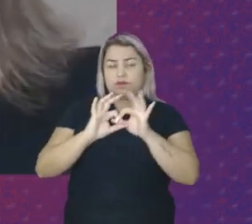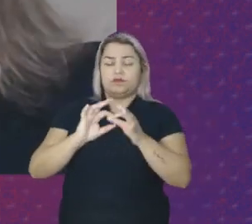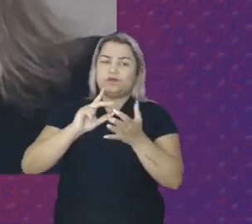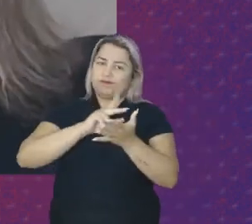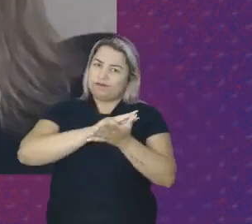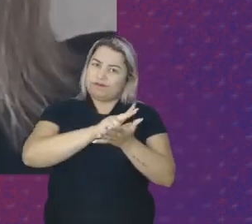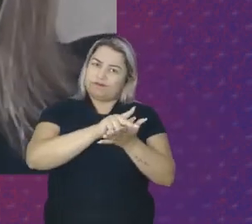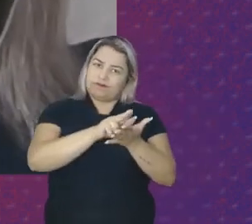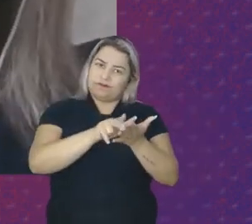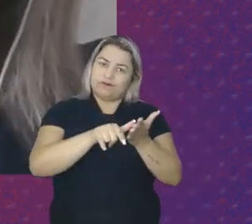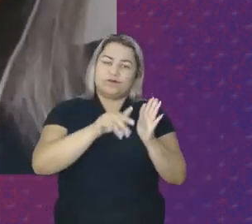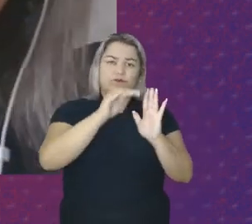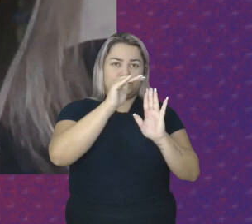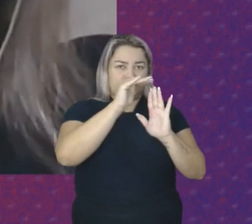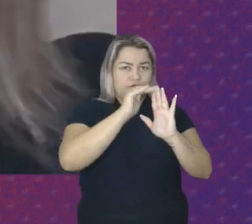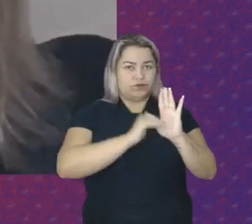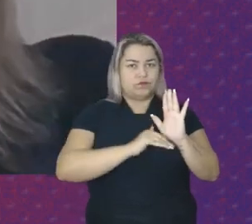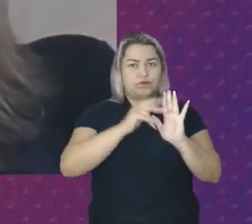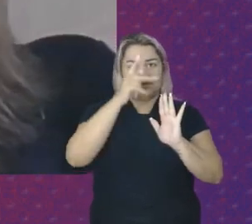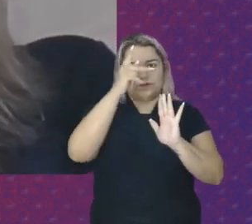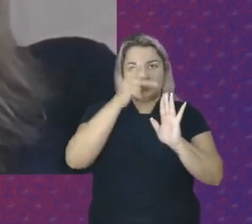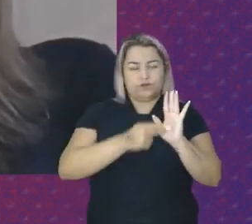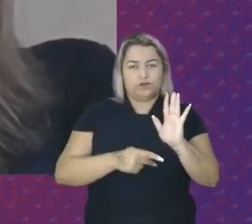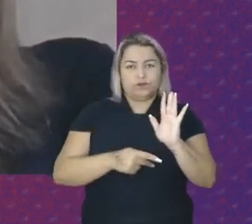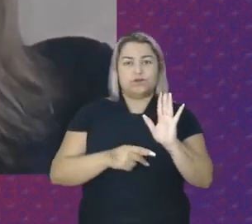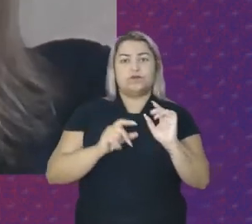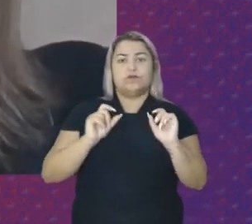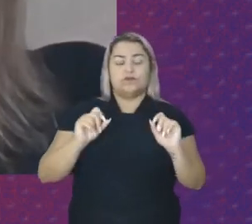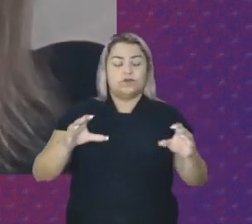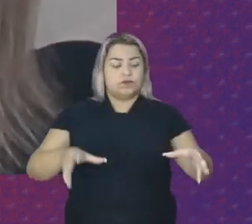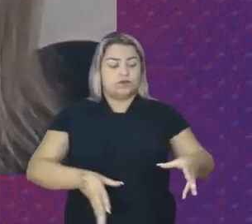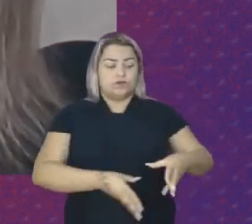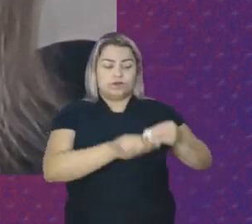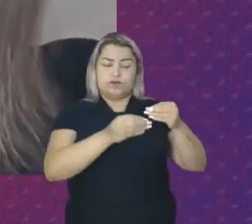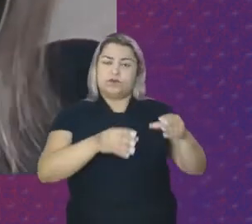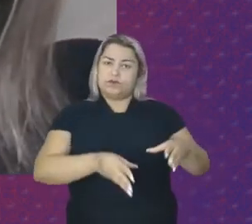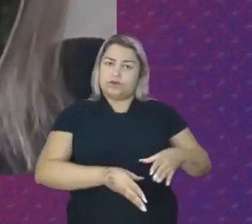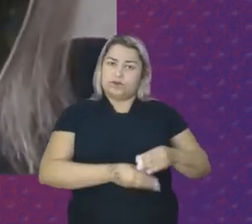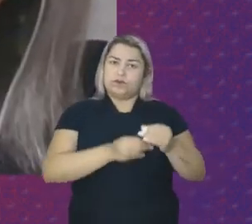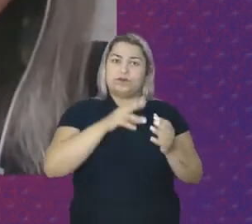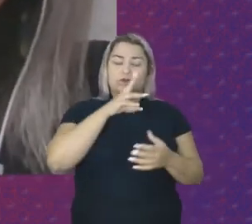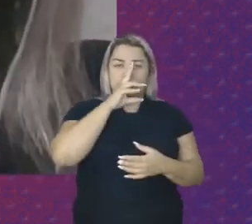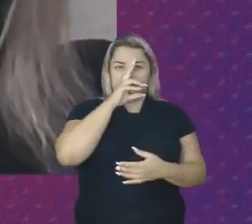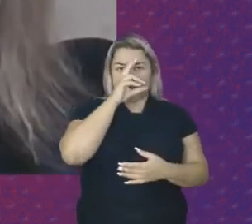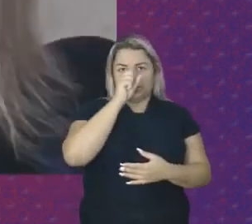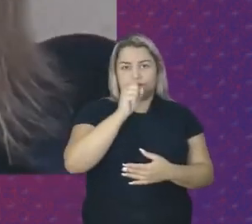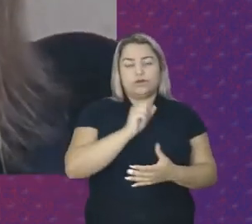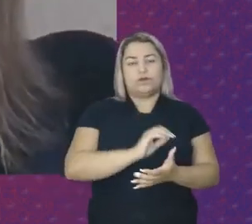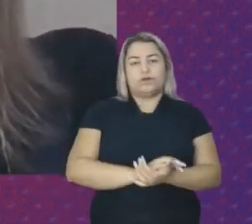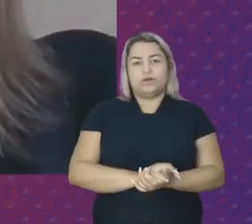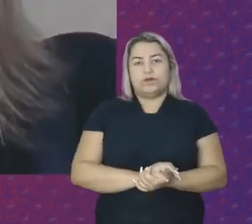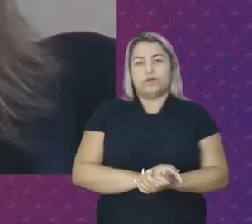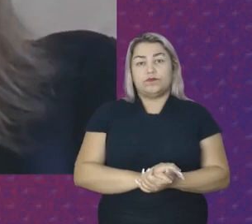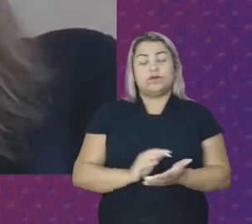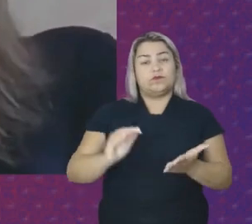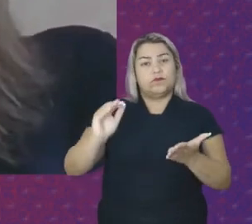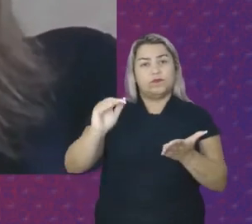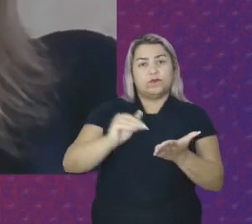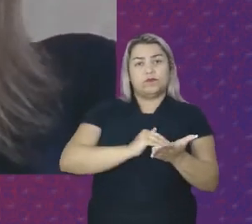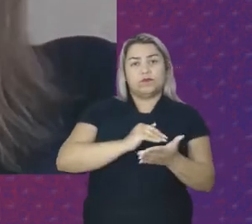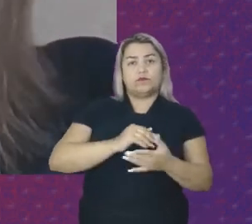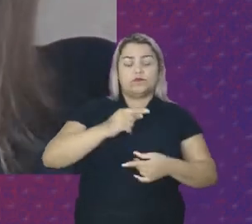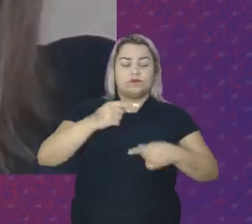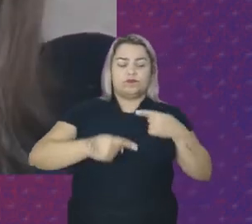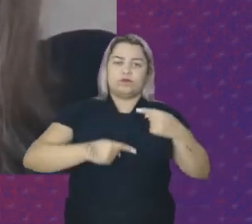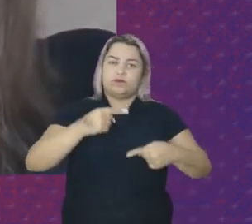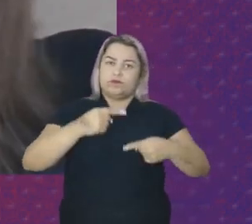diversos programas e projetos foram sendo implantados e fortalecidos, porque à medida que a Secretaria de Políticas para